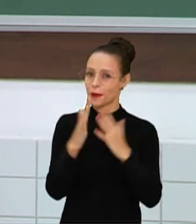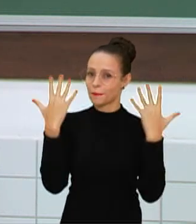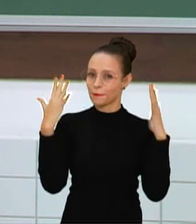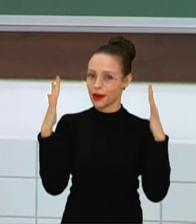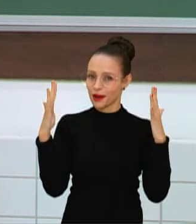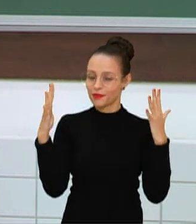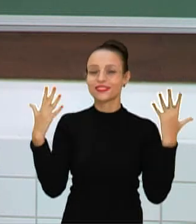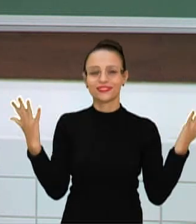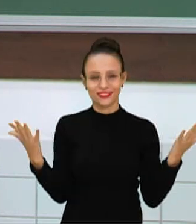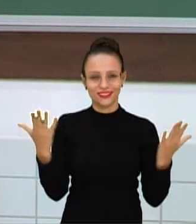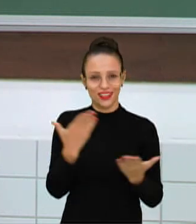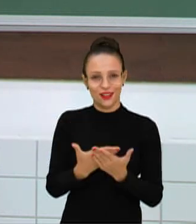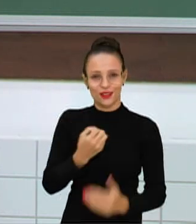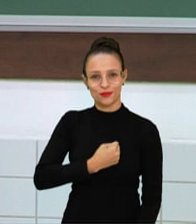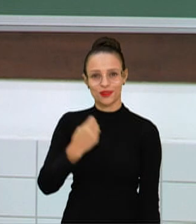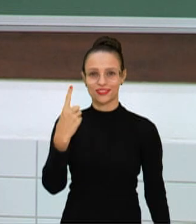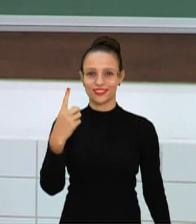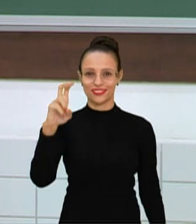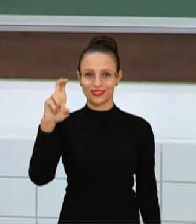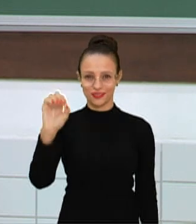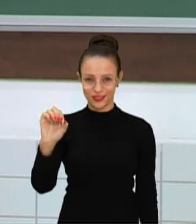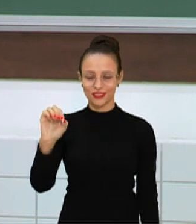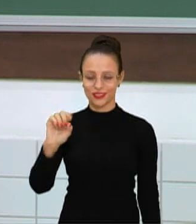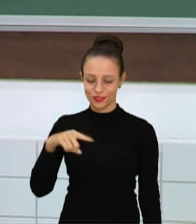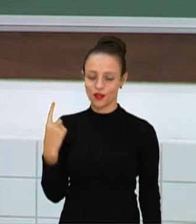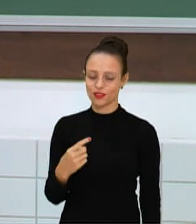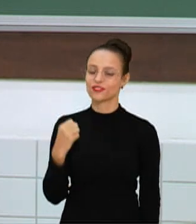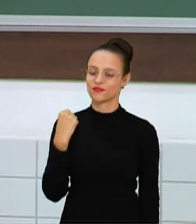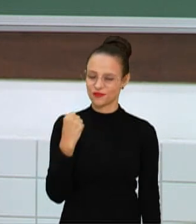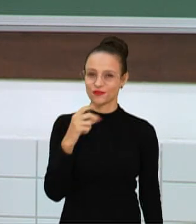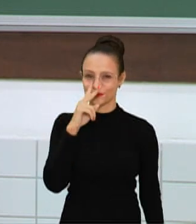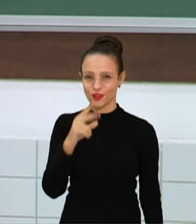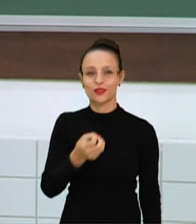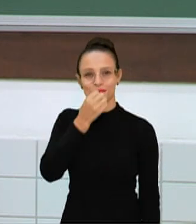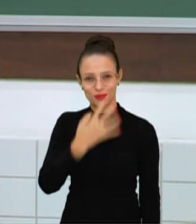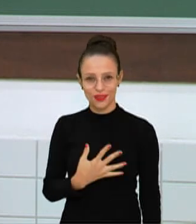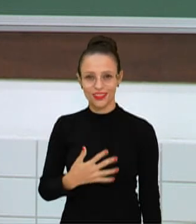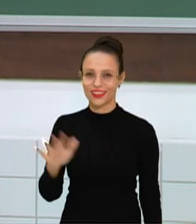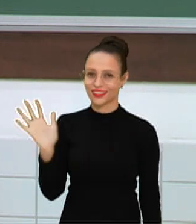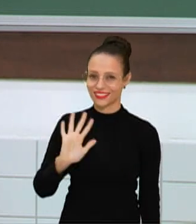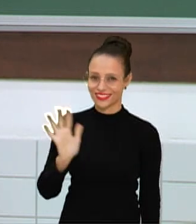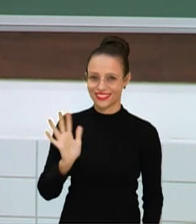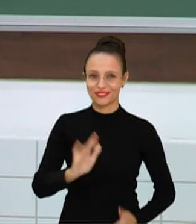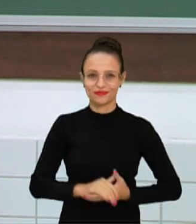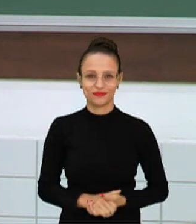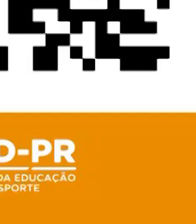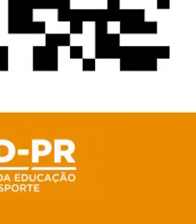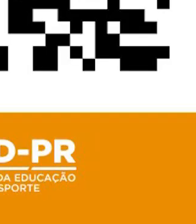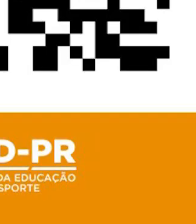parabéns pela aula de número 150. Somos os fortes. Muito bem. Até mais.